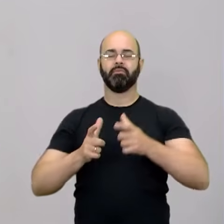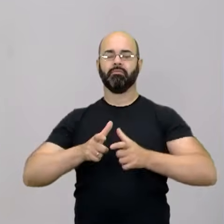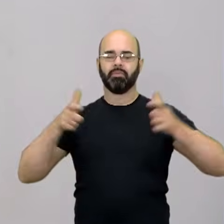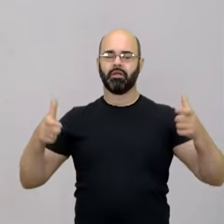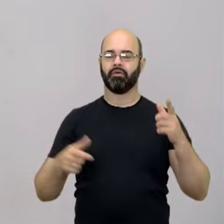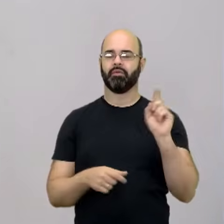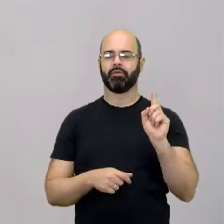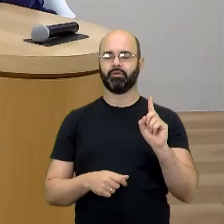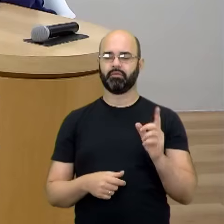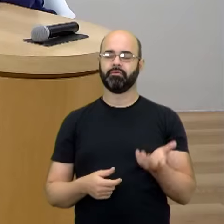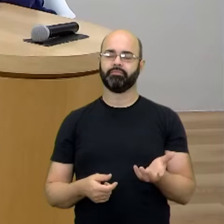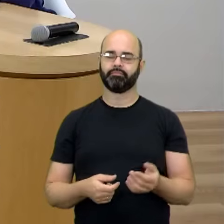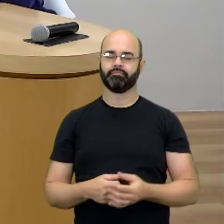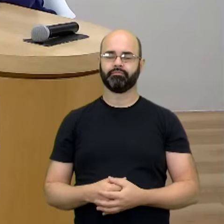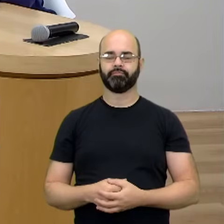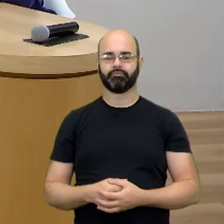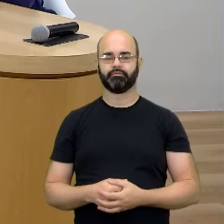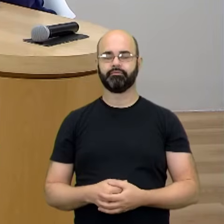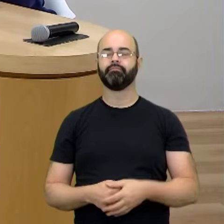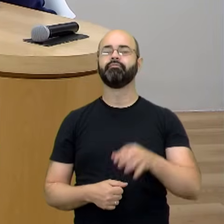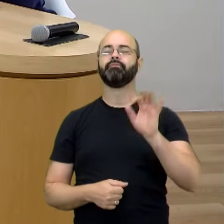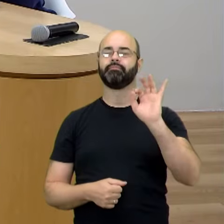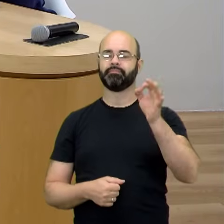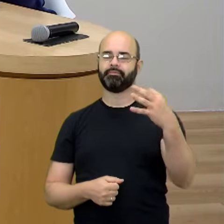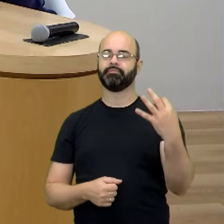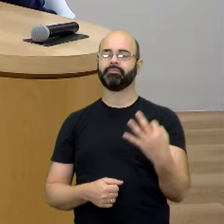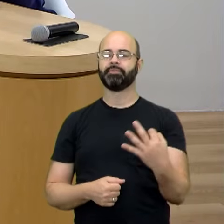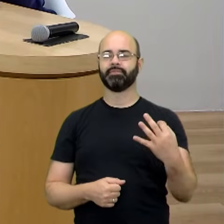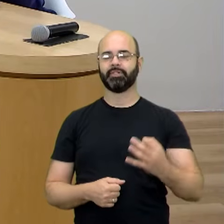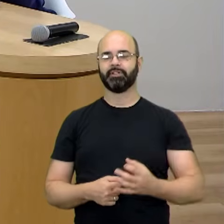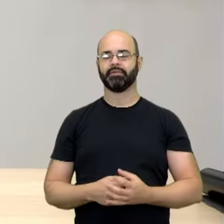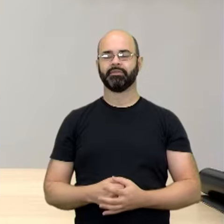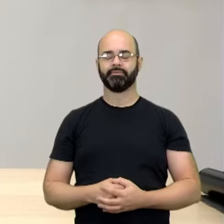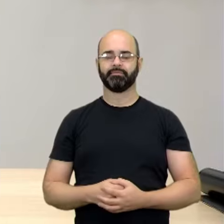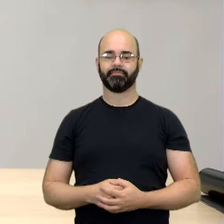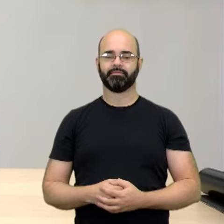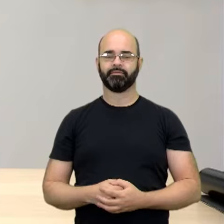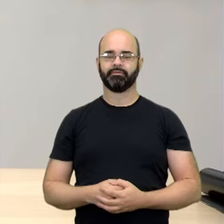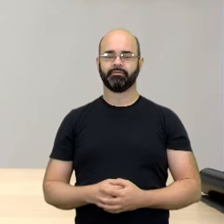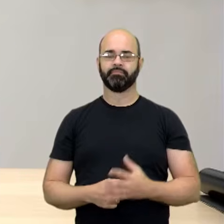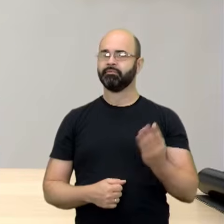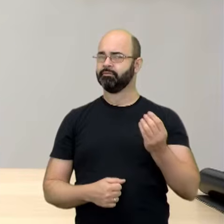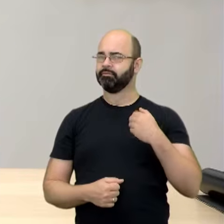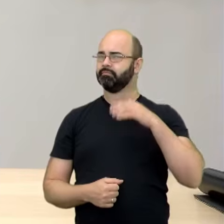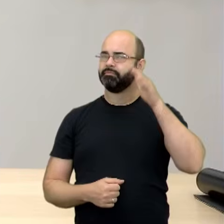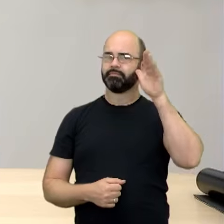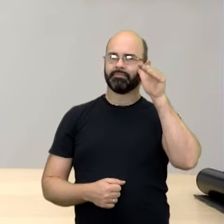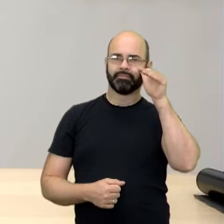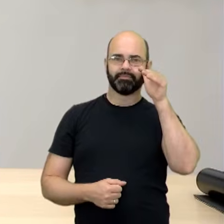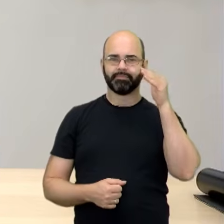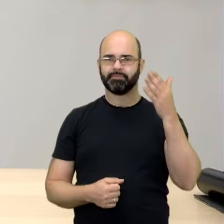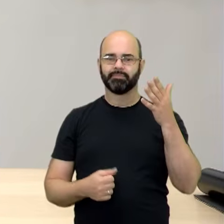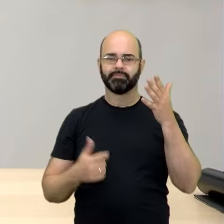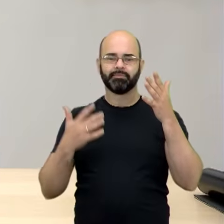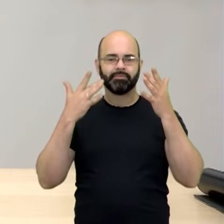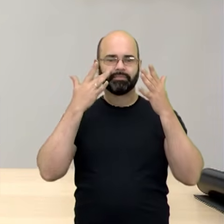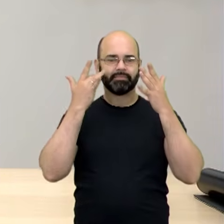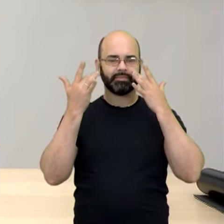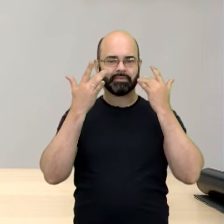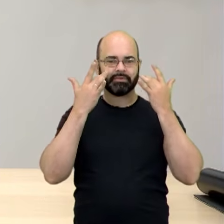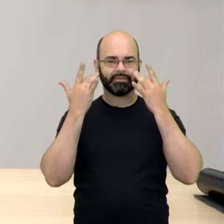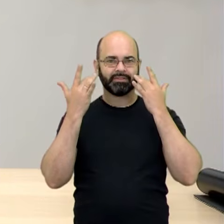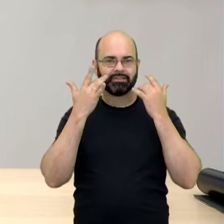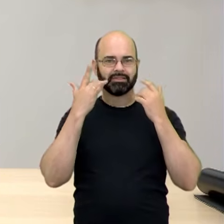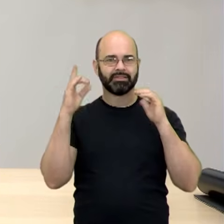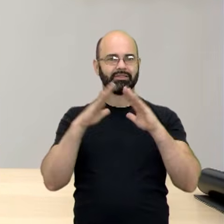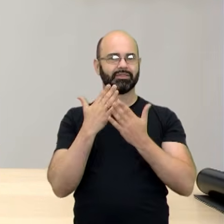maioria. Perfeito, perfeito. E aí, Elaine, eu fiquei curiosa para ver o teatro que a